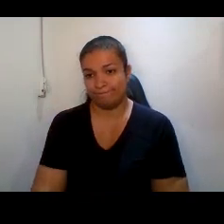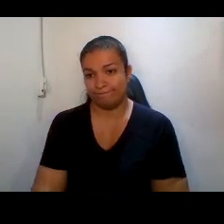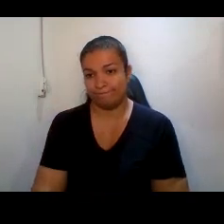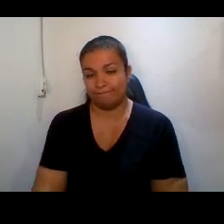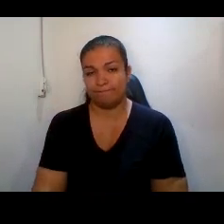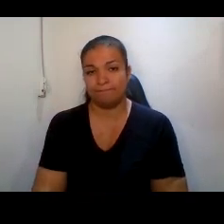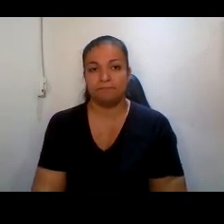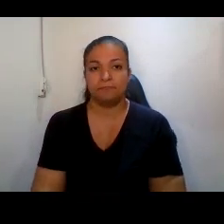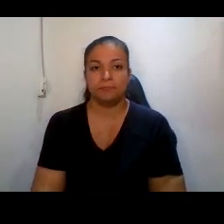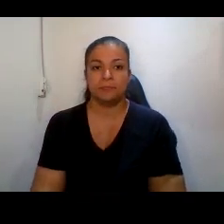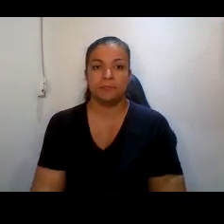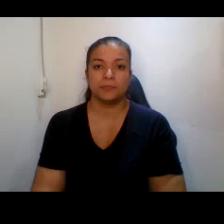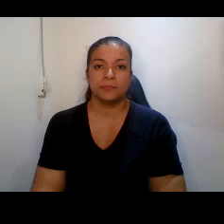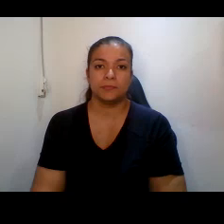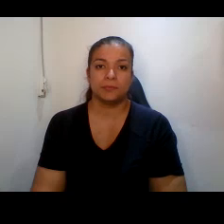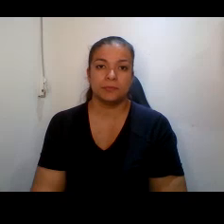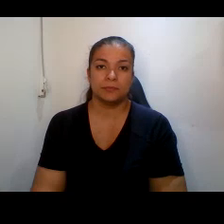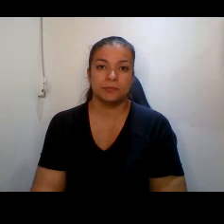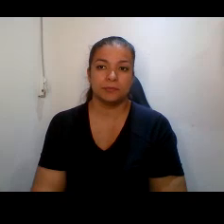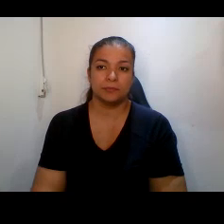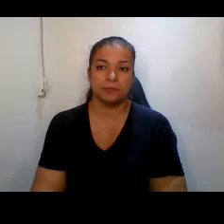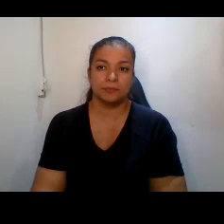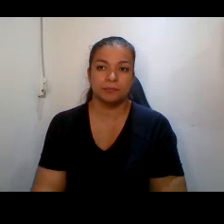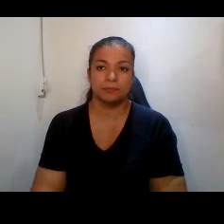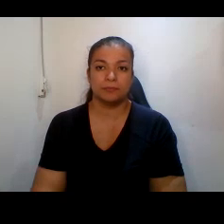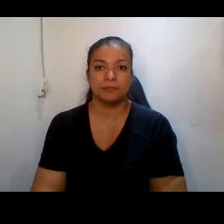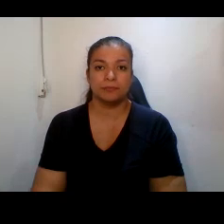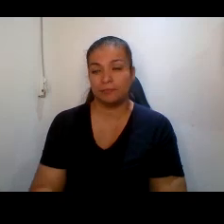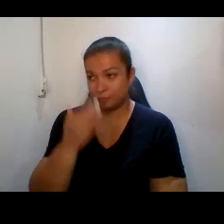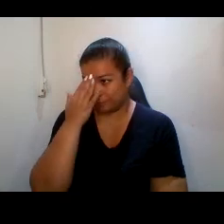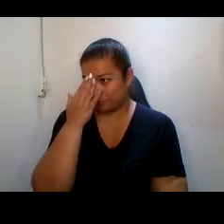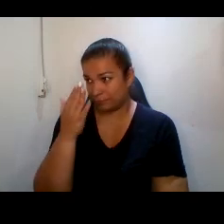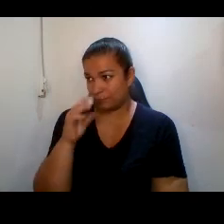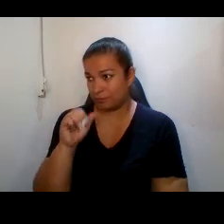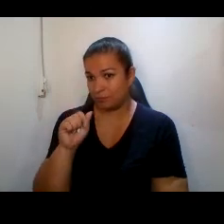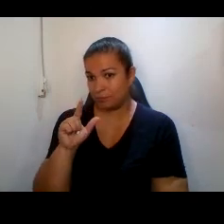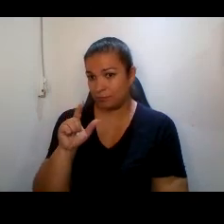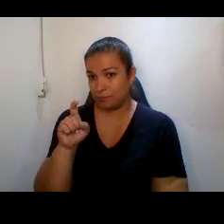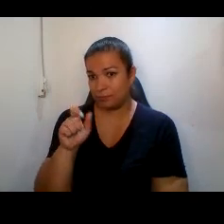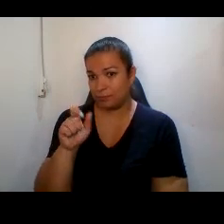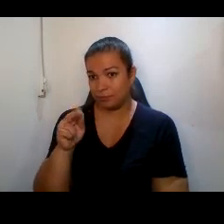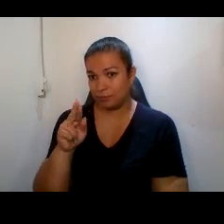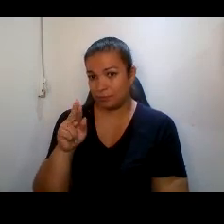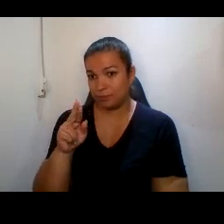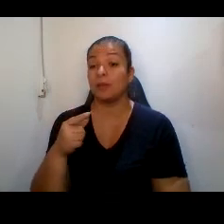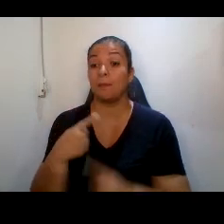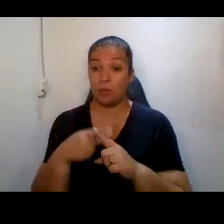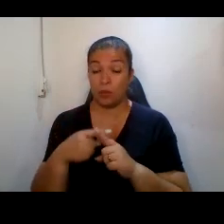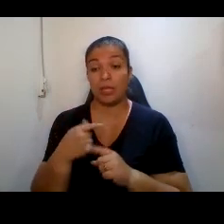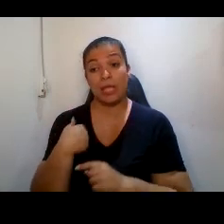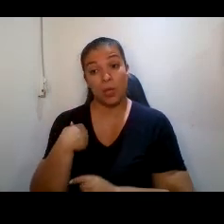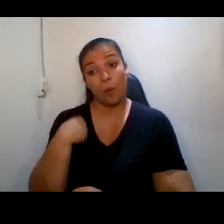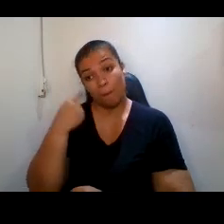Eu te agradeço, viu, Alexander? Porque eu entendia que podia ser